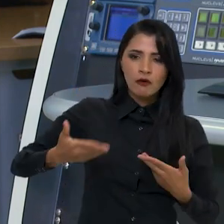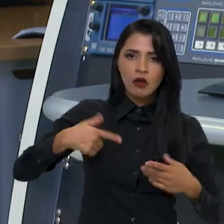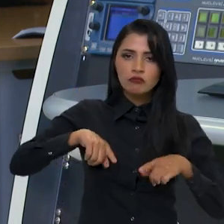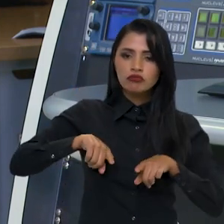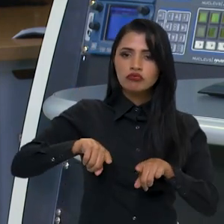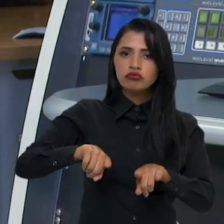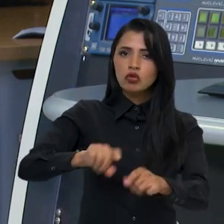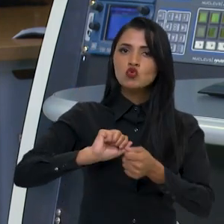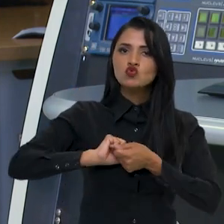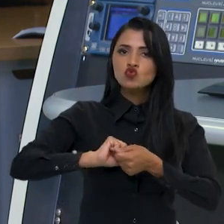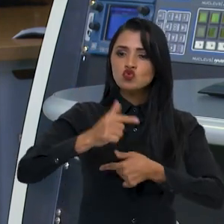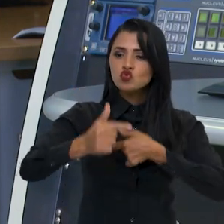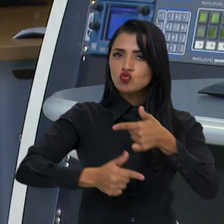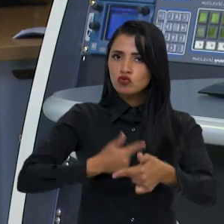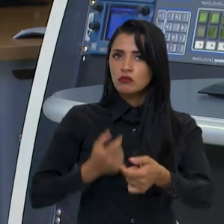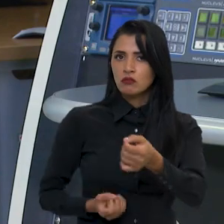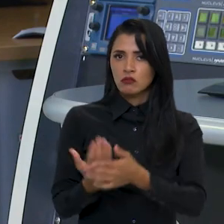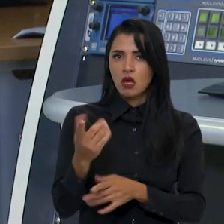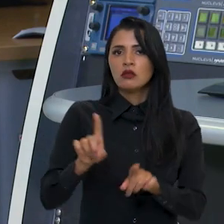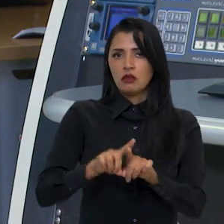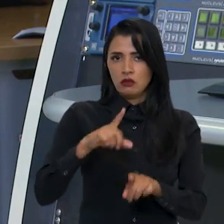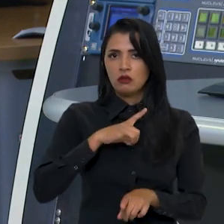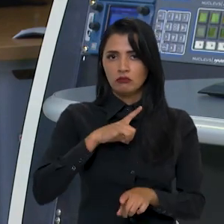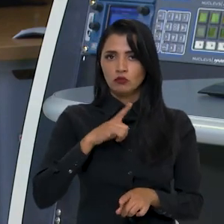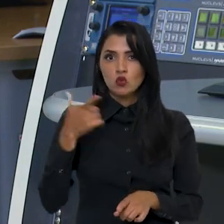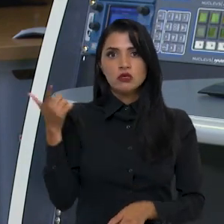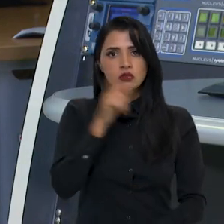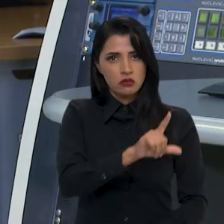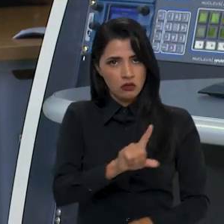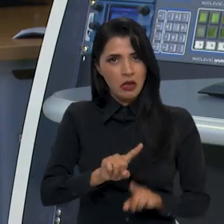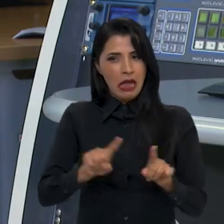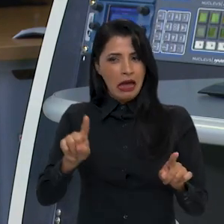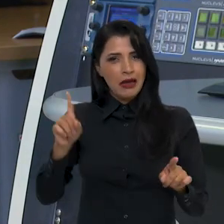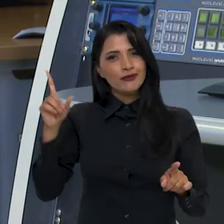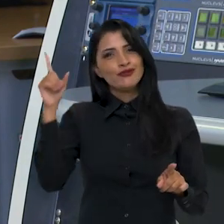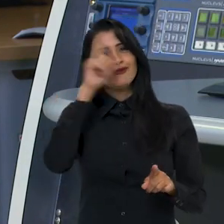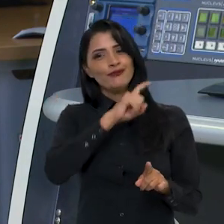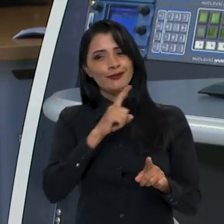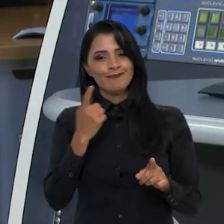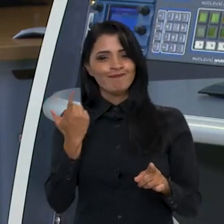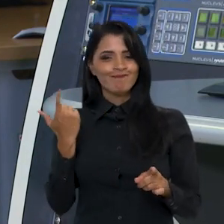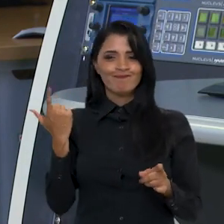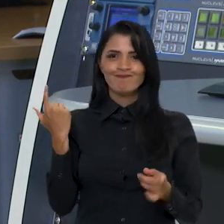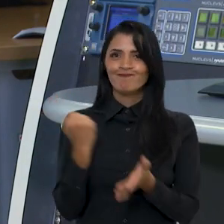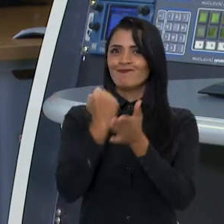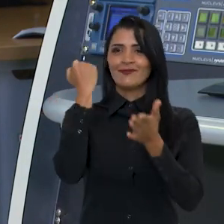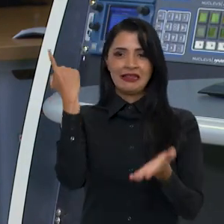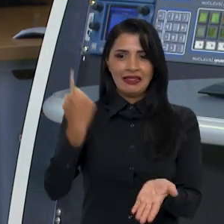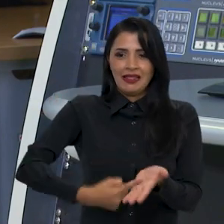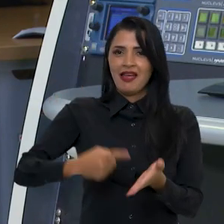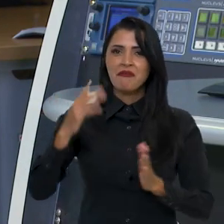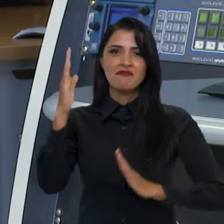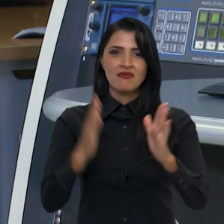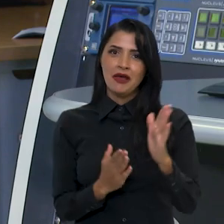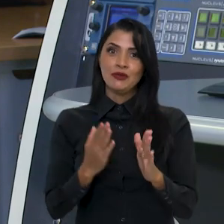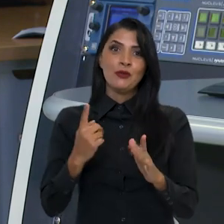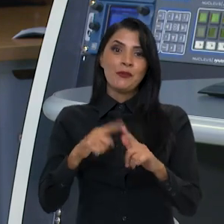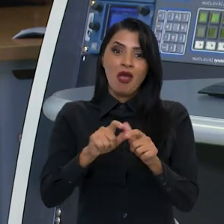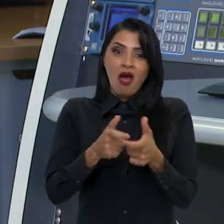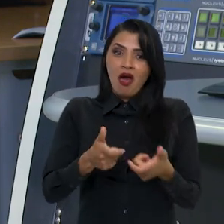gente vai trabalhando junto para fazer isso acontecer. É difícil estabelecer prazos, pelo tamanho,